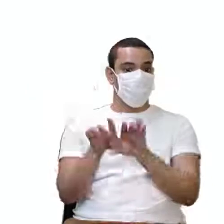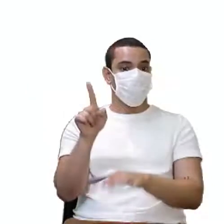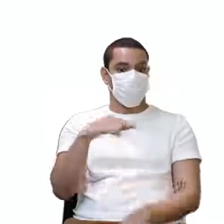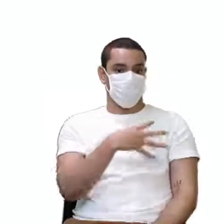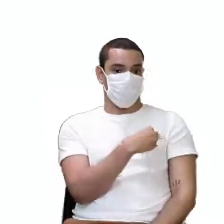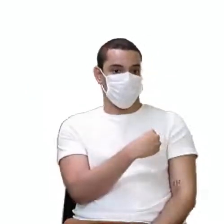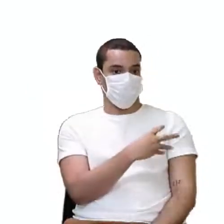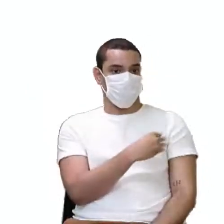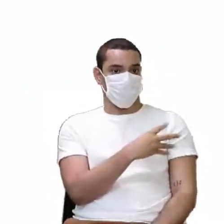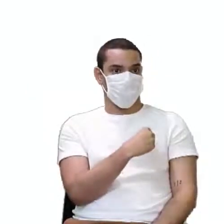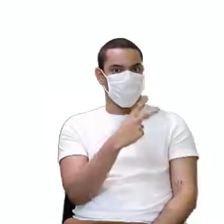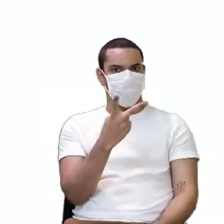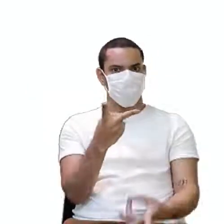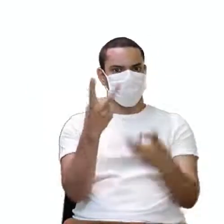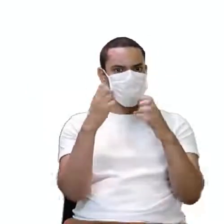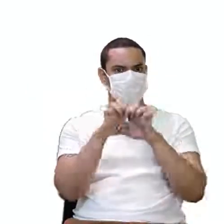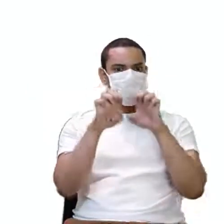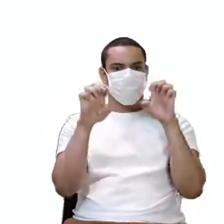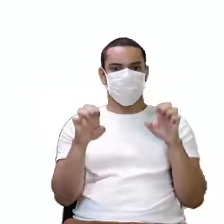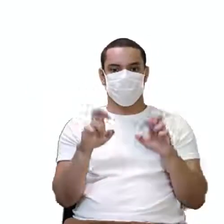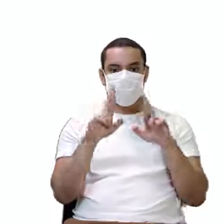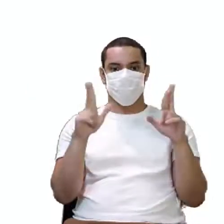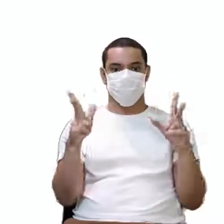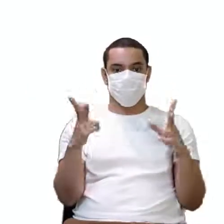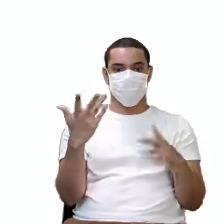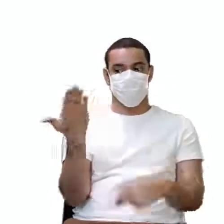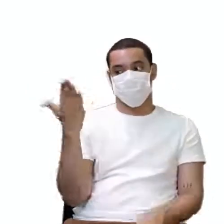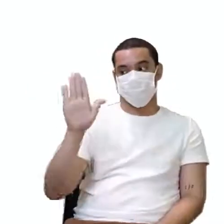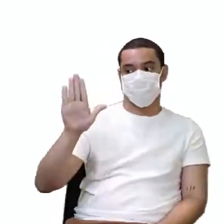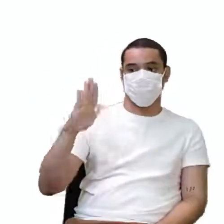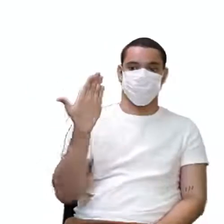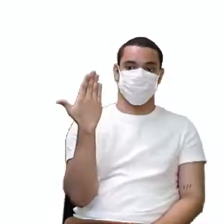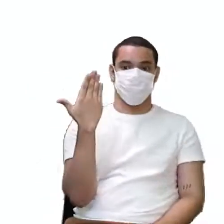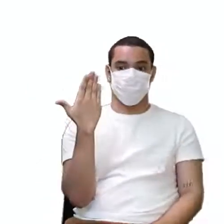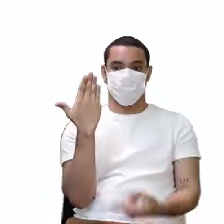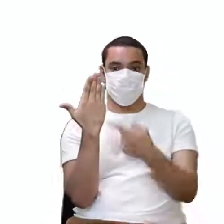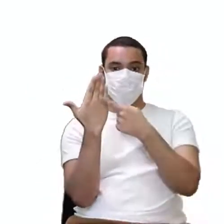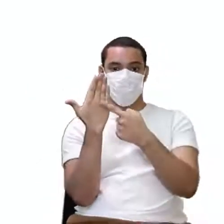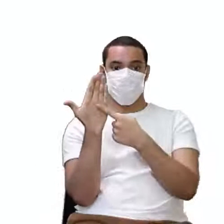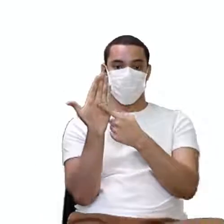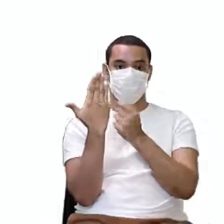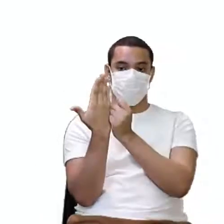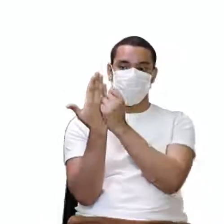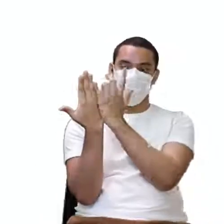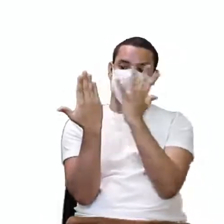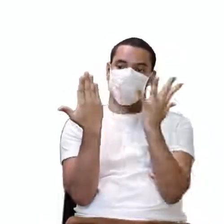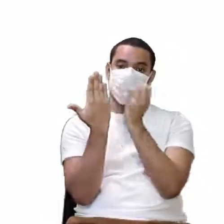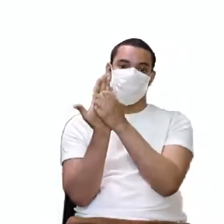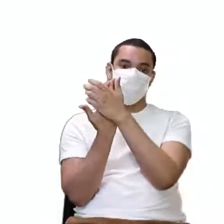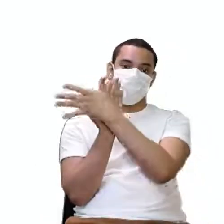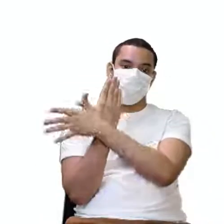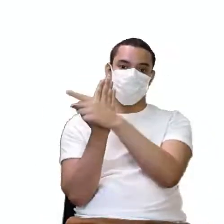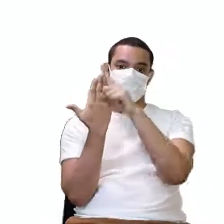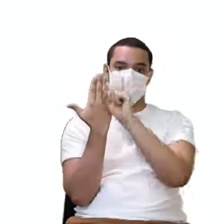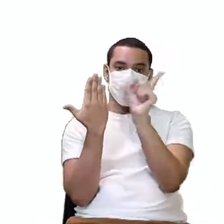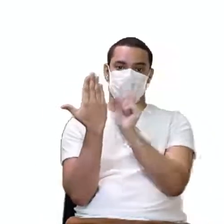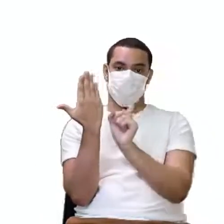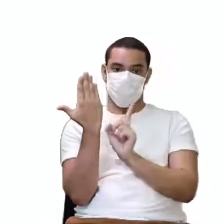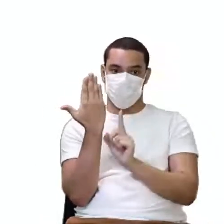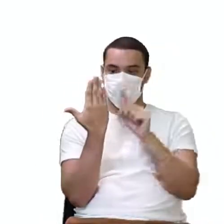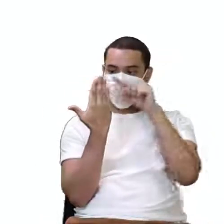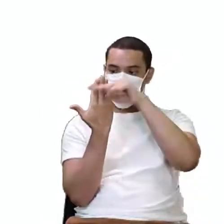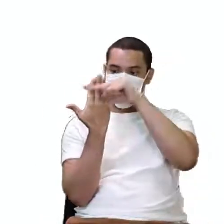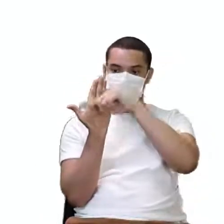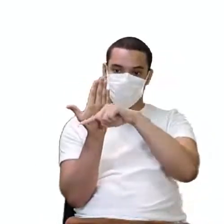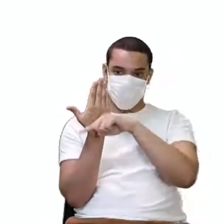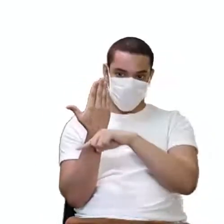é a estrutura, né? Aqui ele está de costa. Os membros posteriores, vocês estão vendo aí os dedinhos,